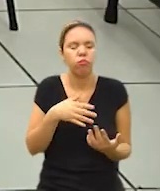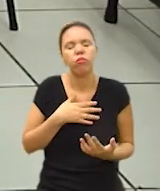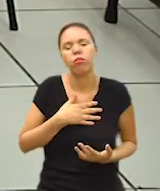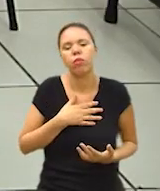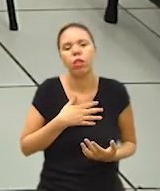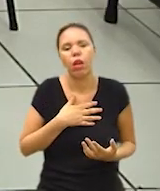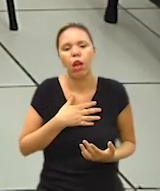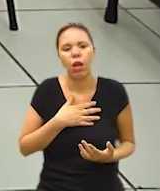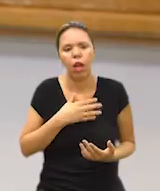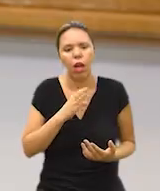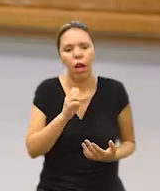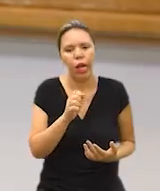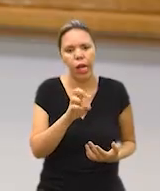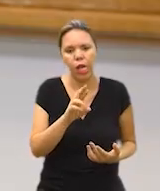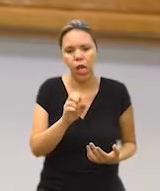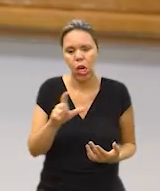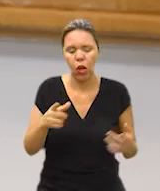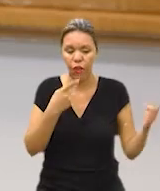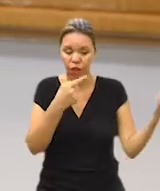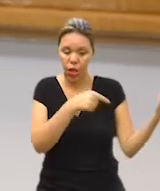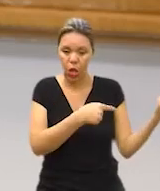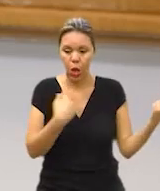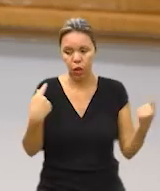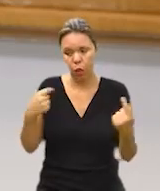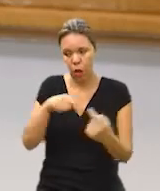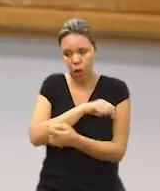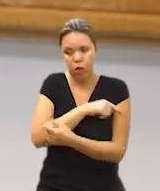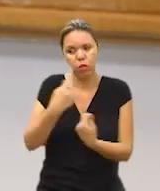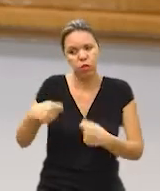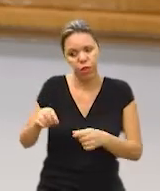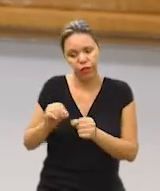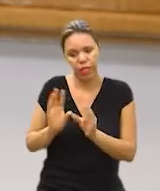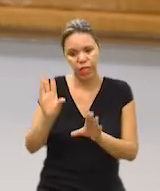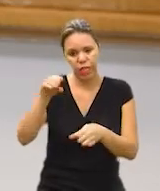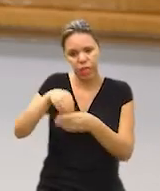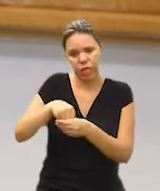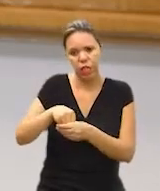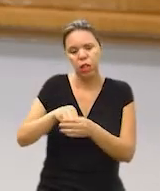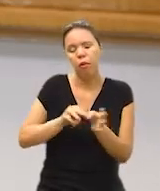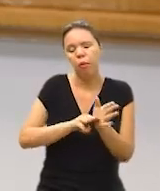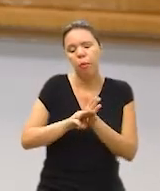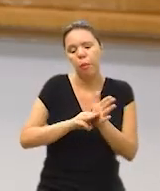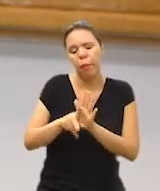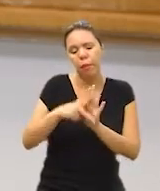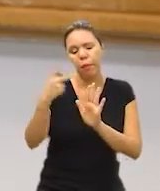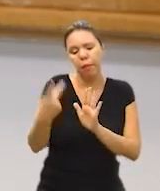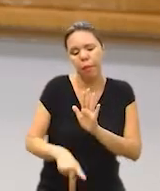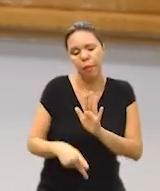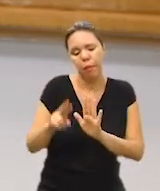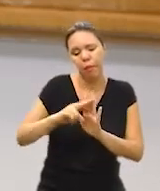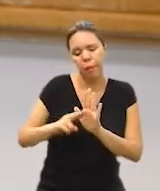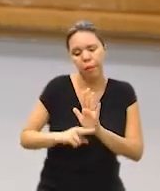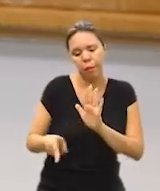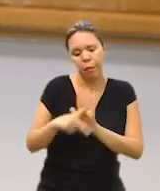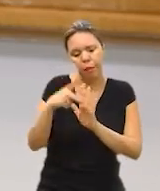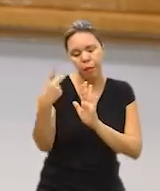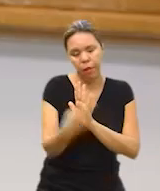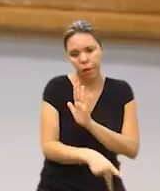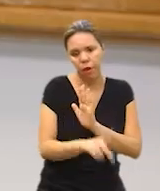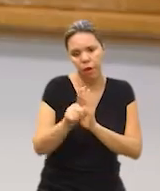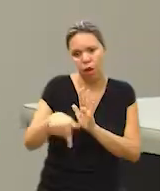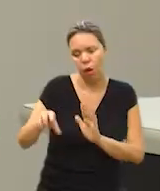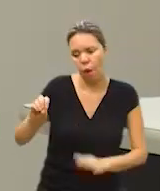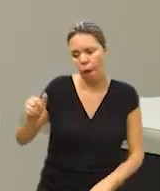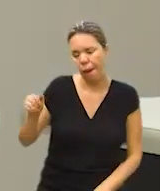a Carol disse, ele precisa fazer isso dentro de métodos próprios, dentro das regras próprias que a